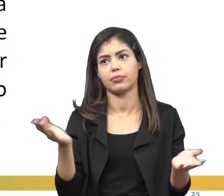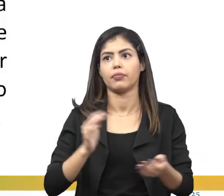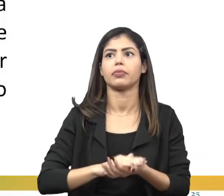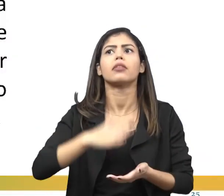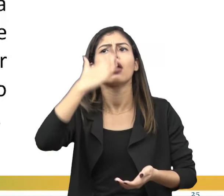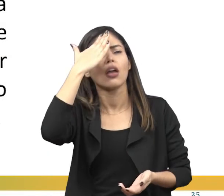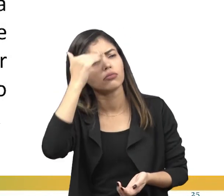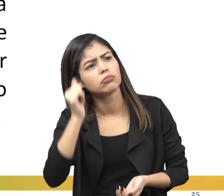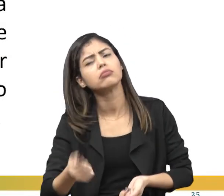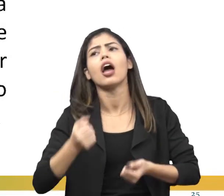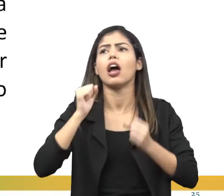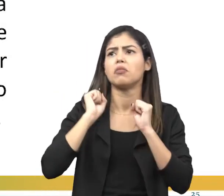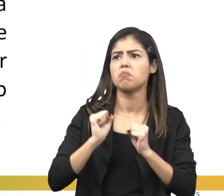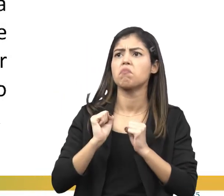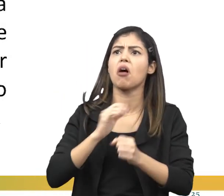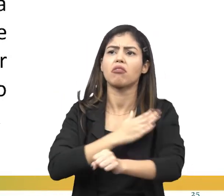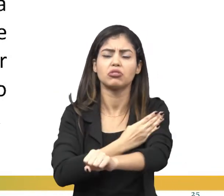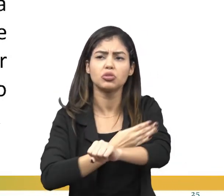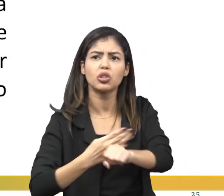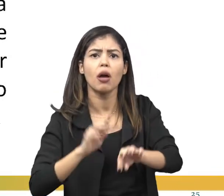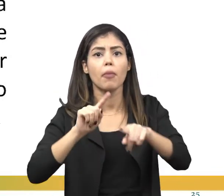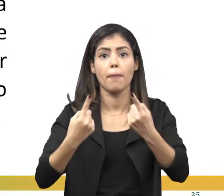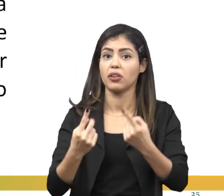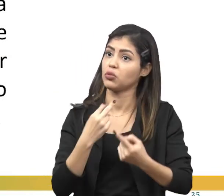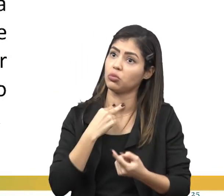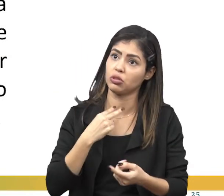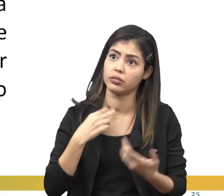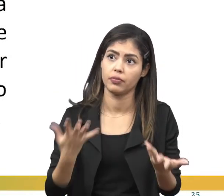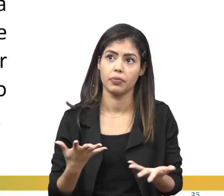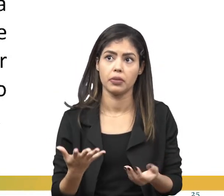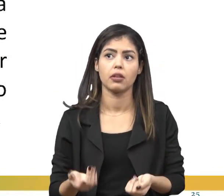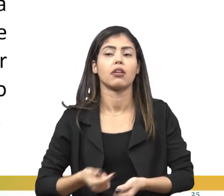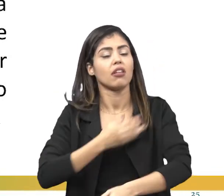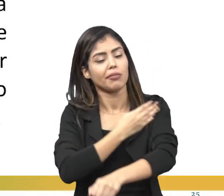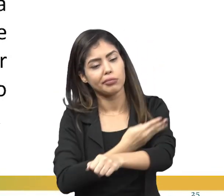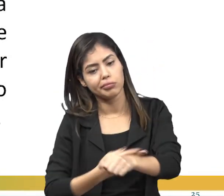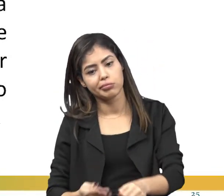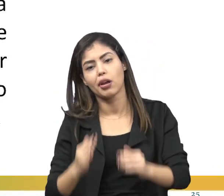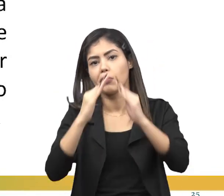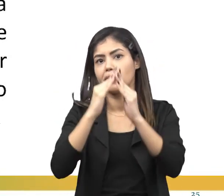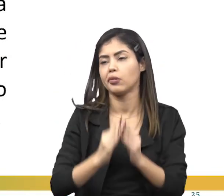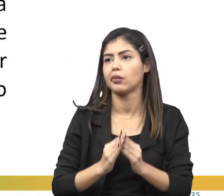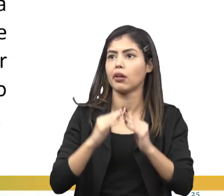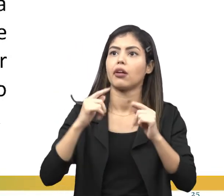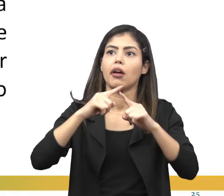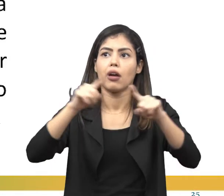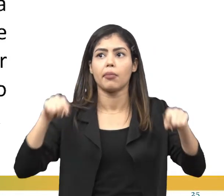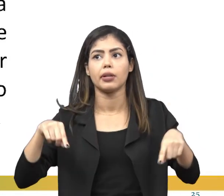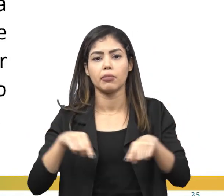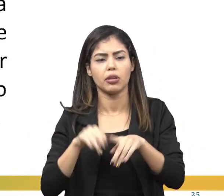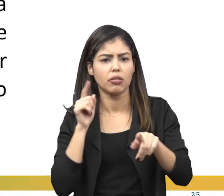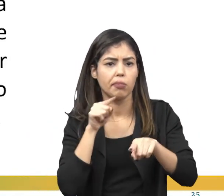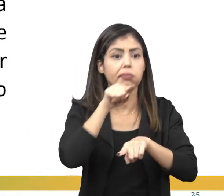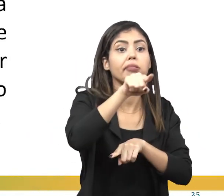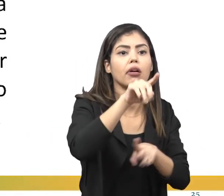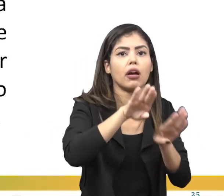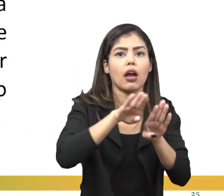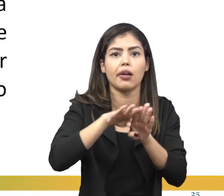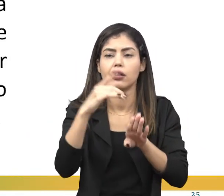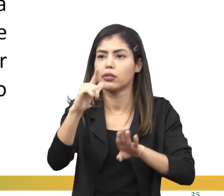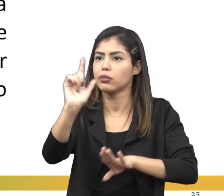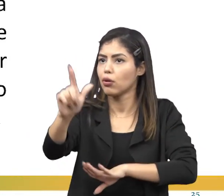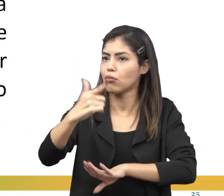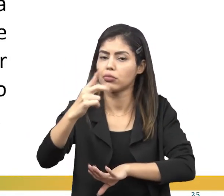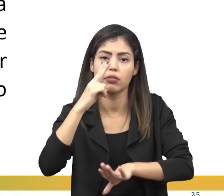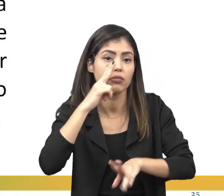Eu sei que a gente se acostuma, mas não devia. A gente se acostuma a morar em apartamento de fundos e a não ter